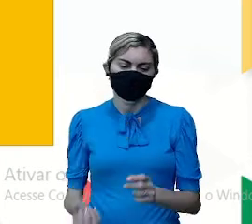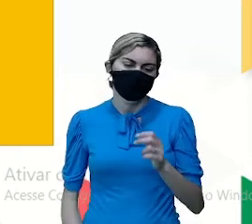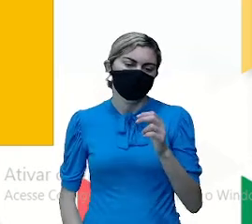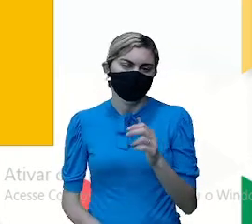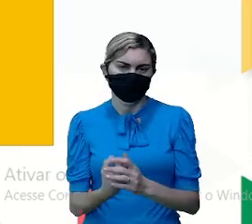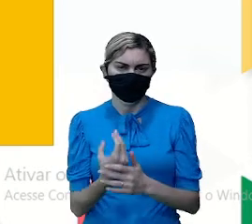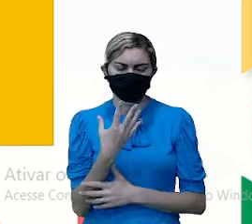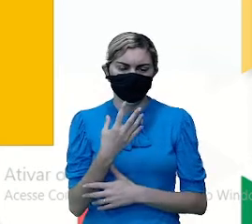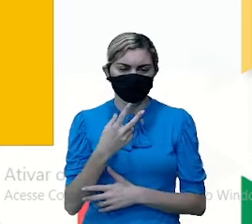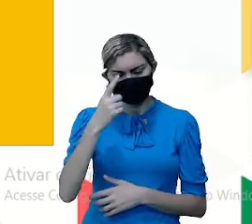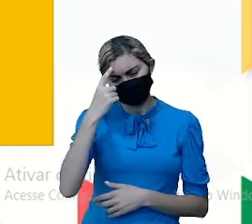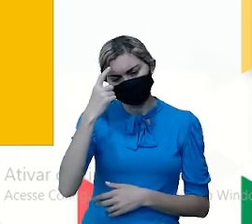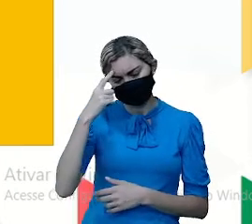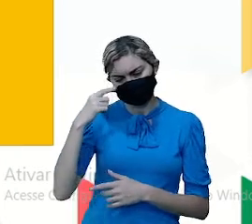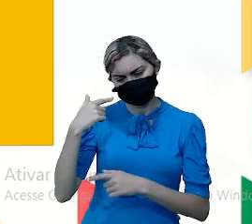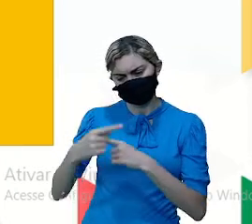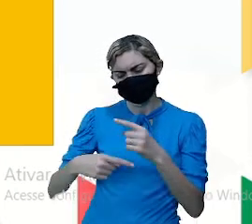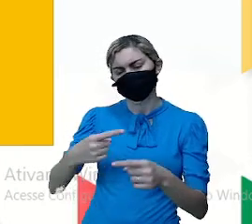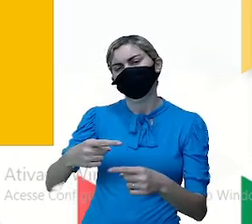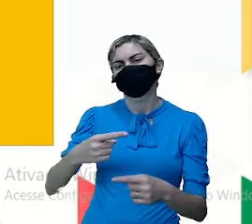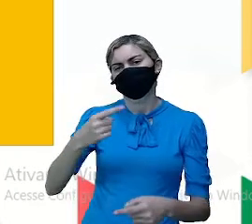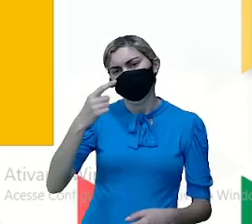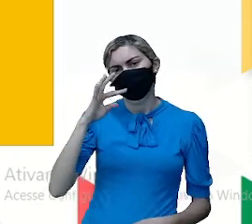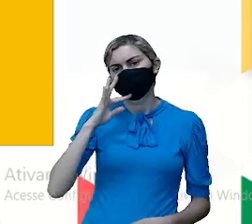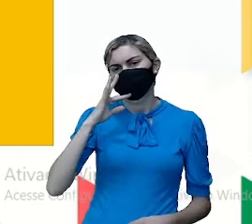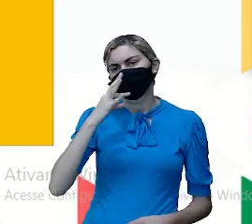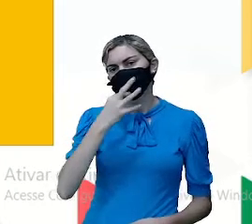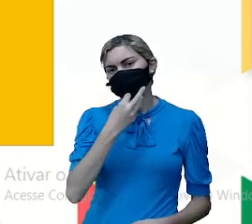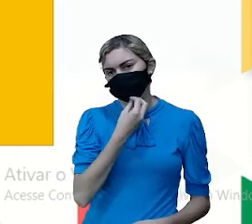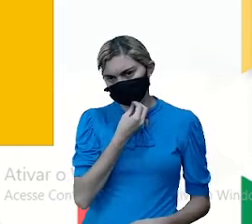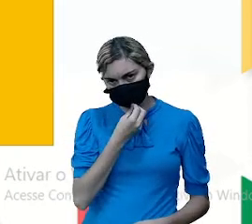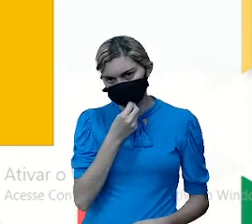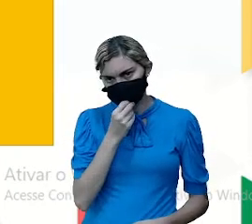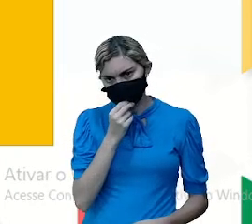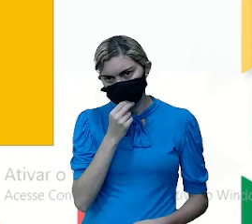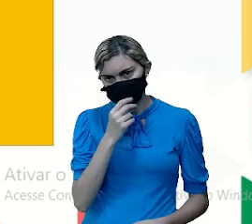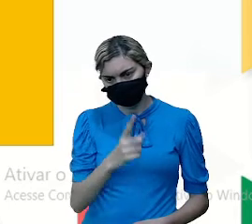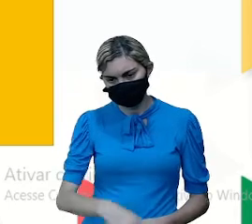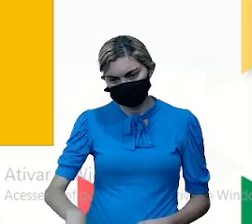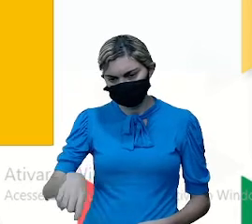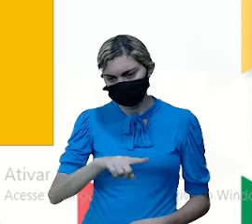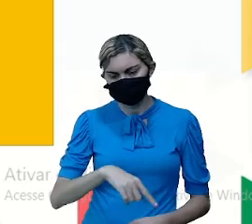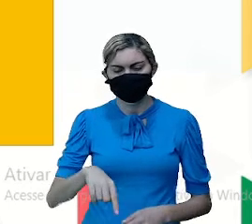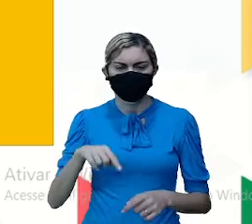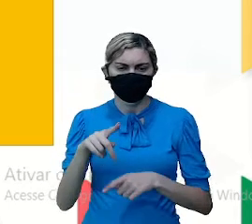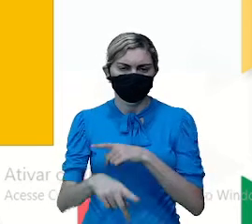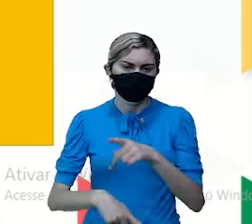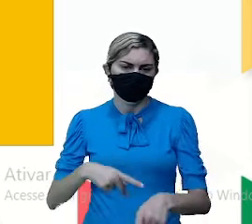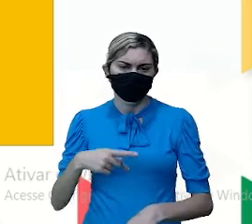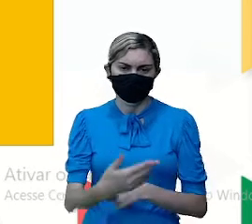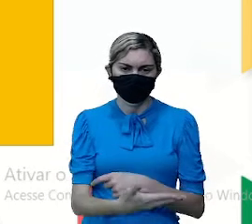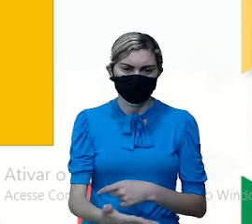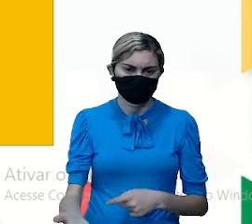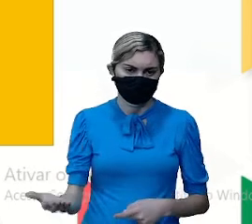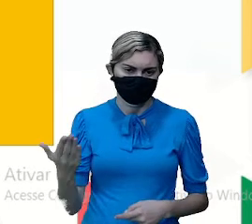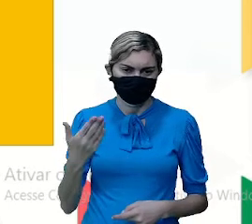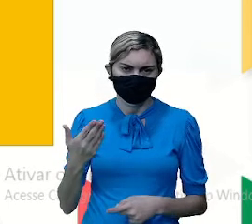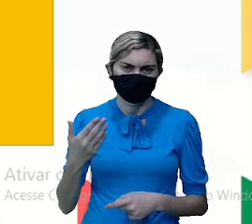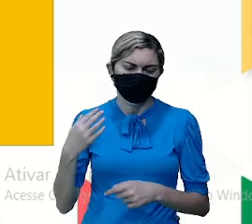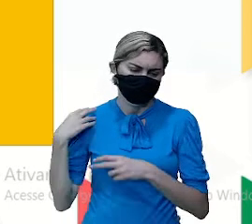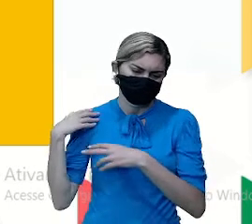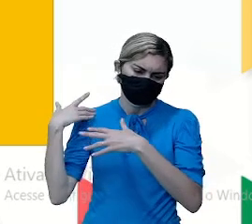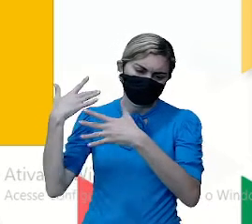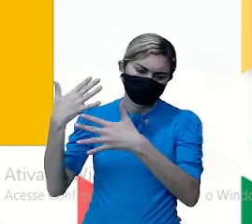um repensar sobre o nosso conhecimento acerca desses povos e sua